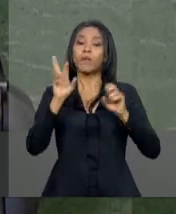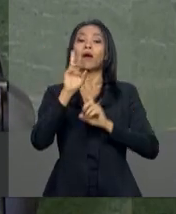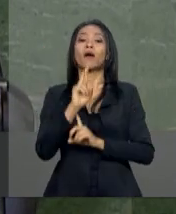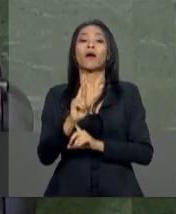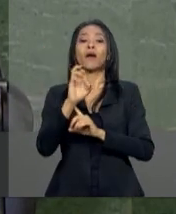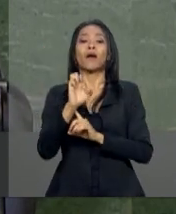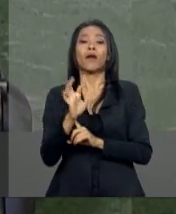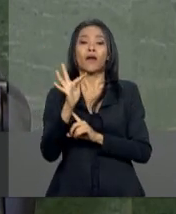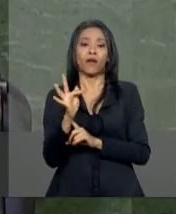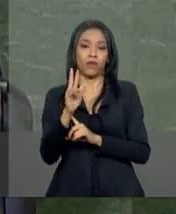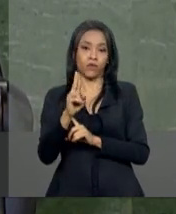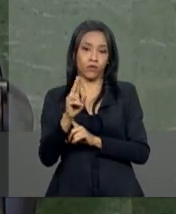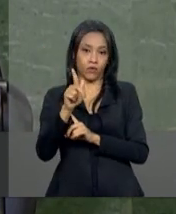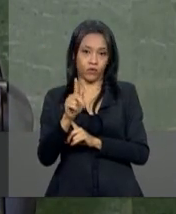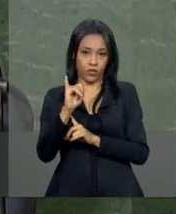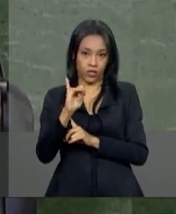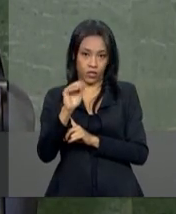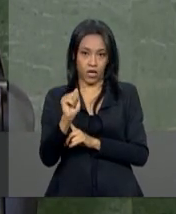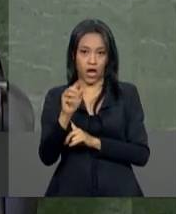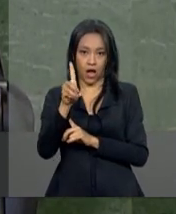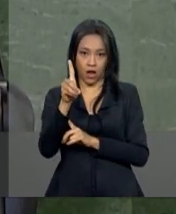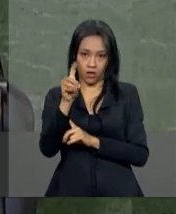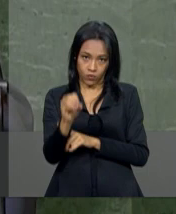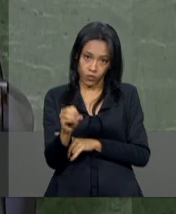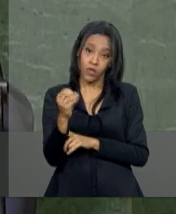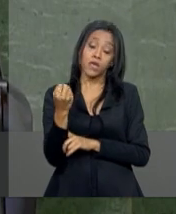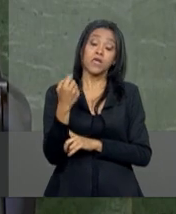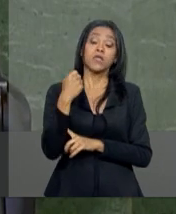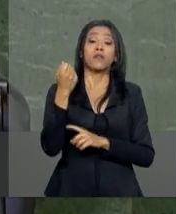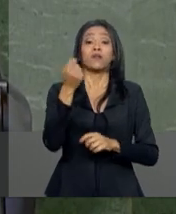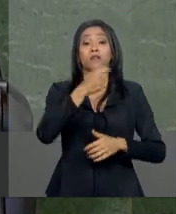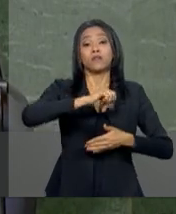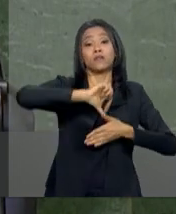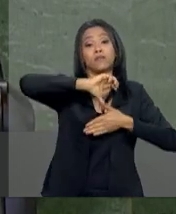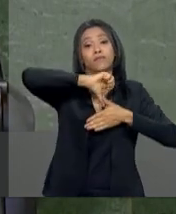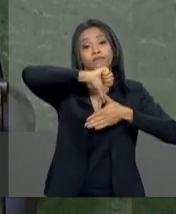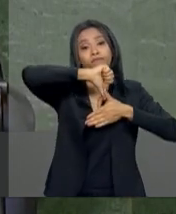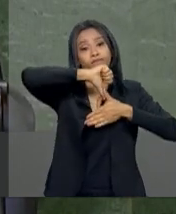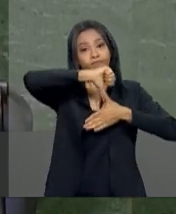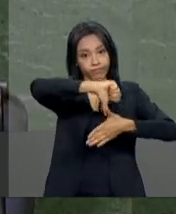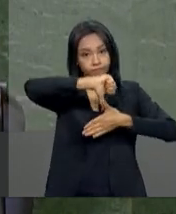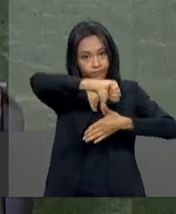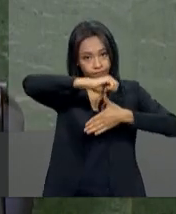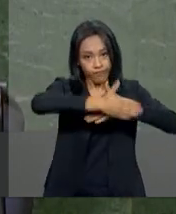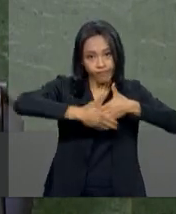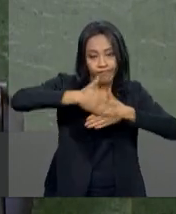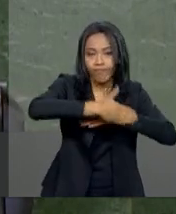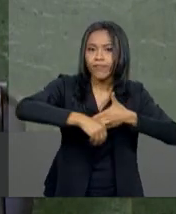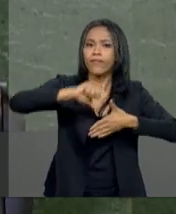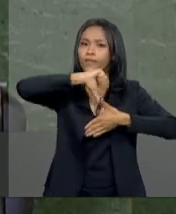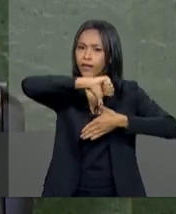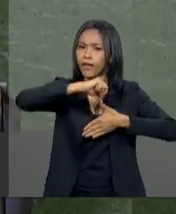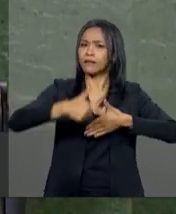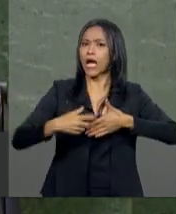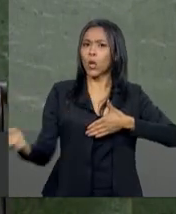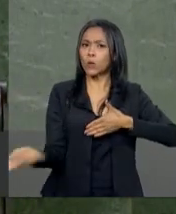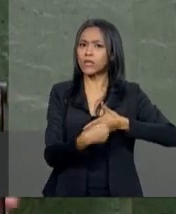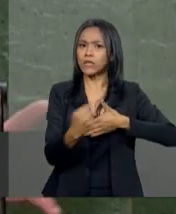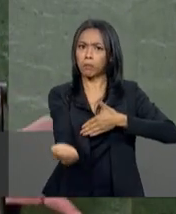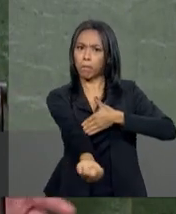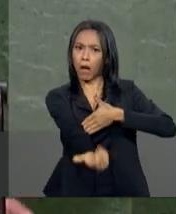sul os senhores sabem estamos em meio a uma onda migratória de grandes proporções